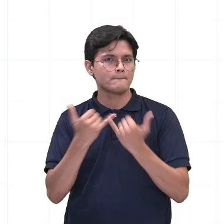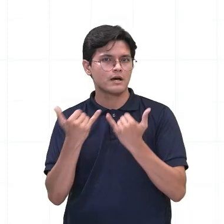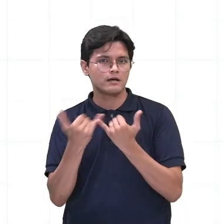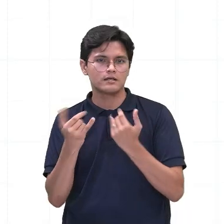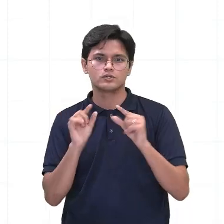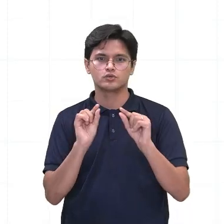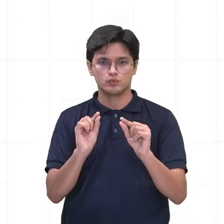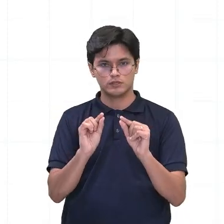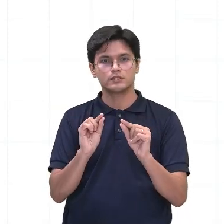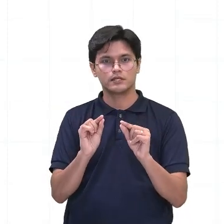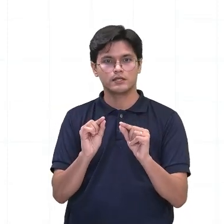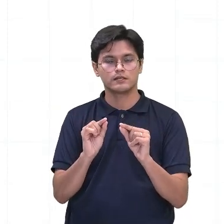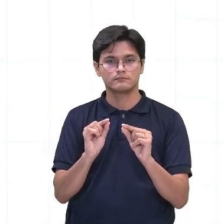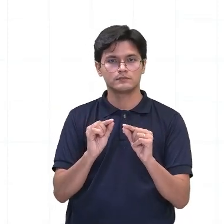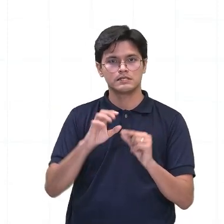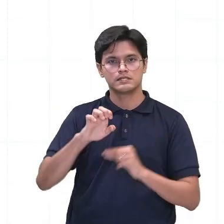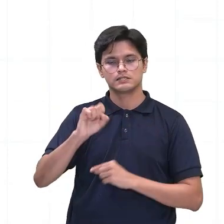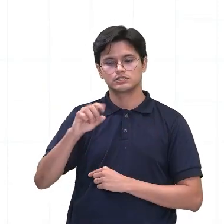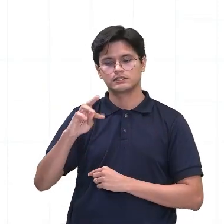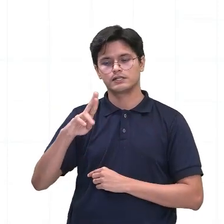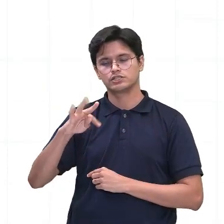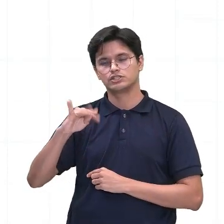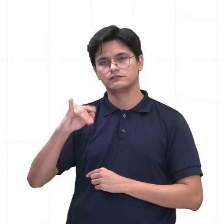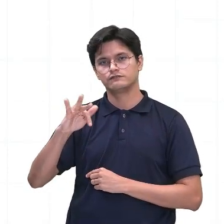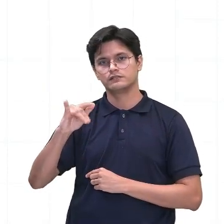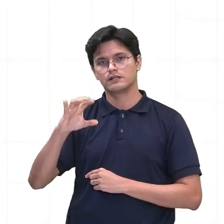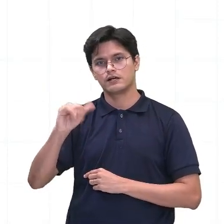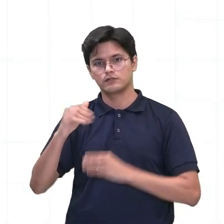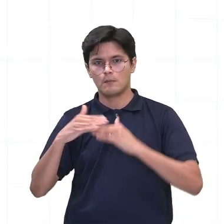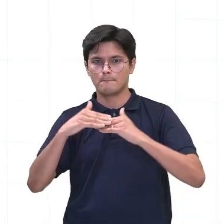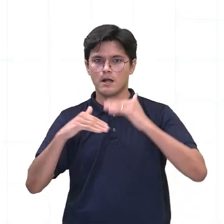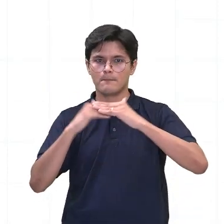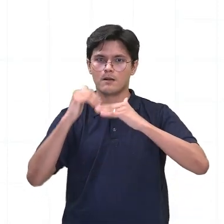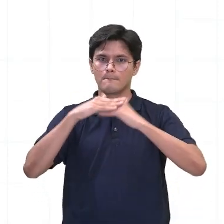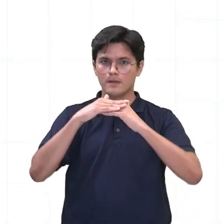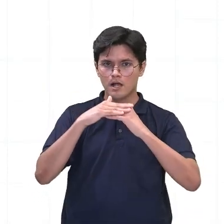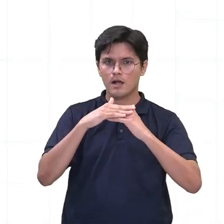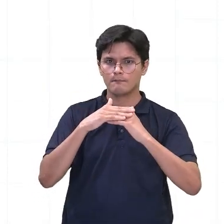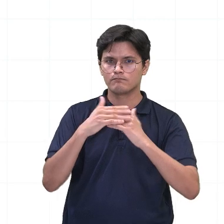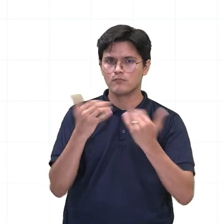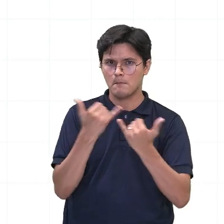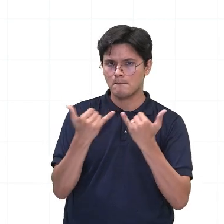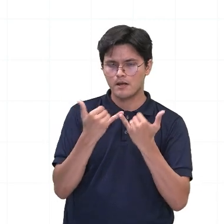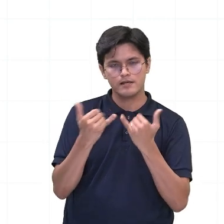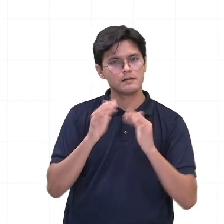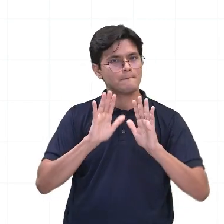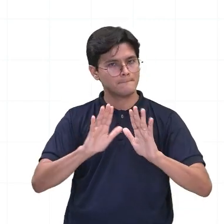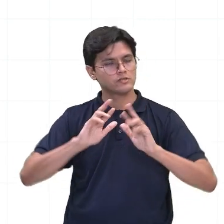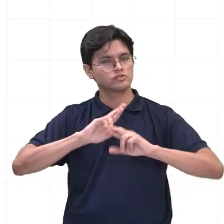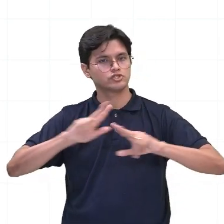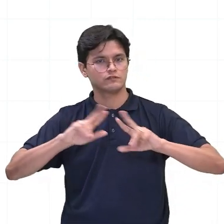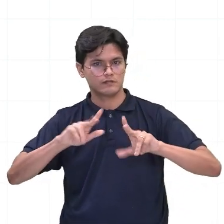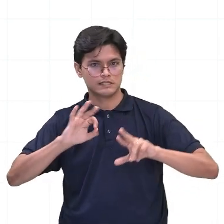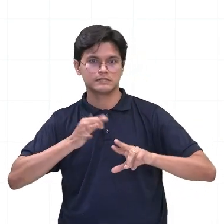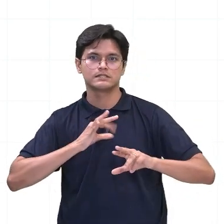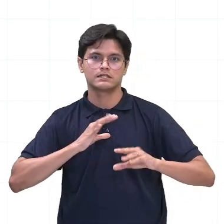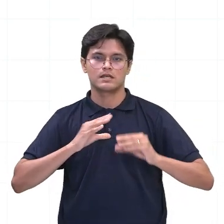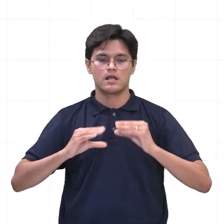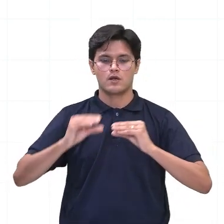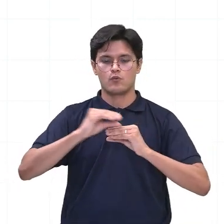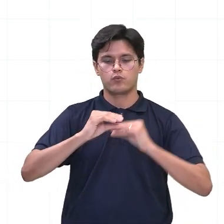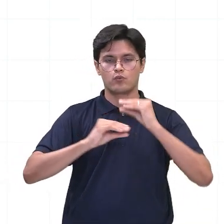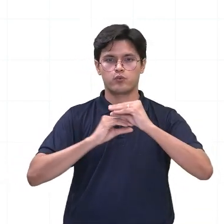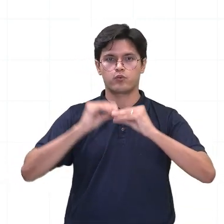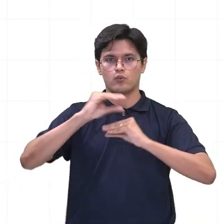que é estratificado, mas não é. Porque o estratificado mesmo, olha aí, ele apresenta várias camadas de